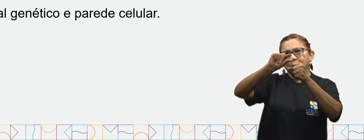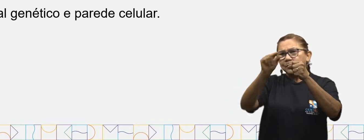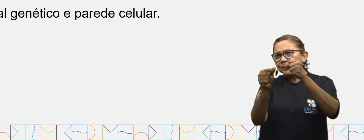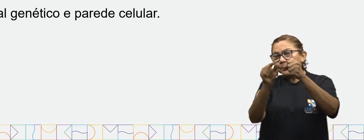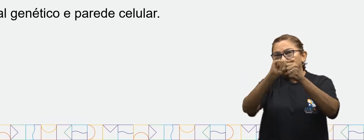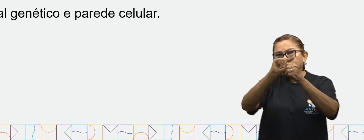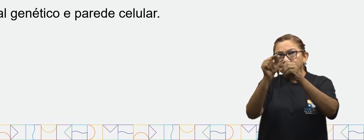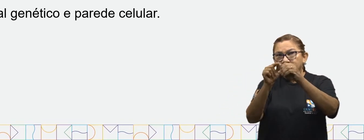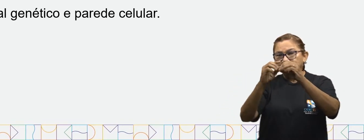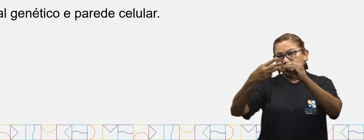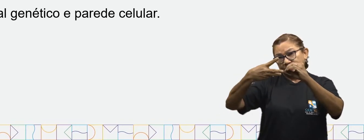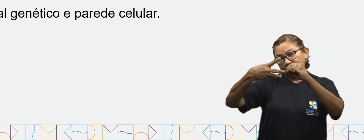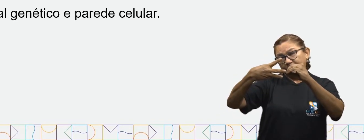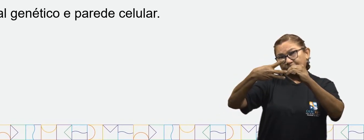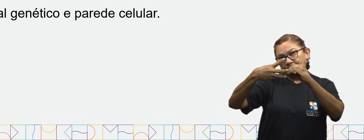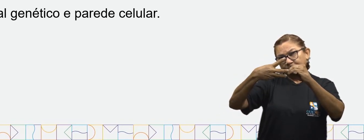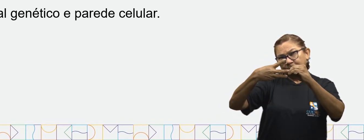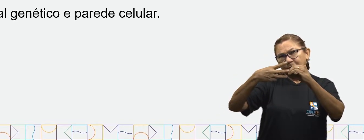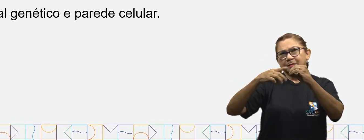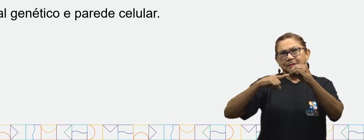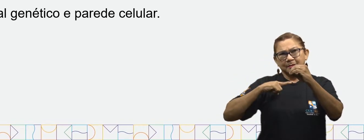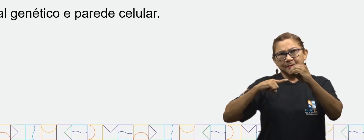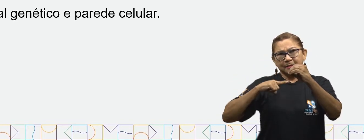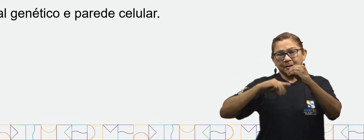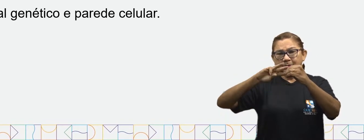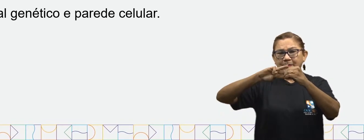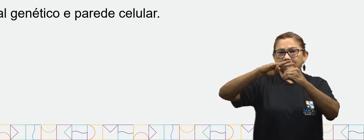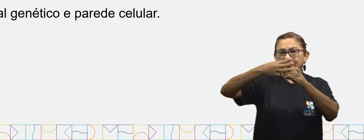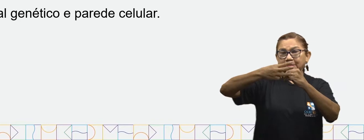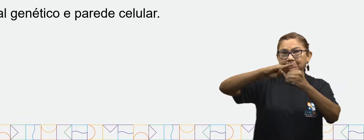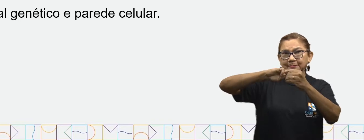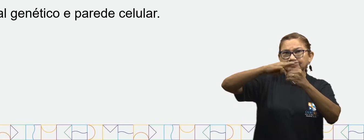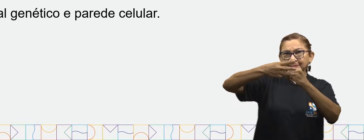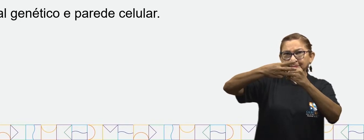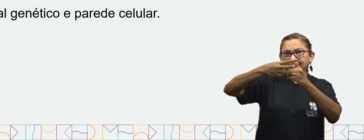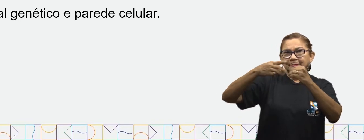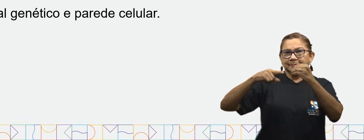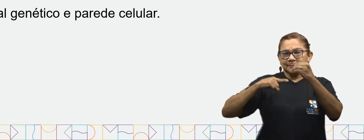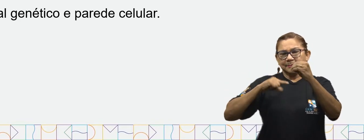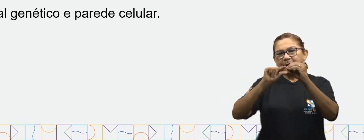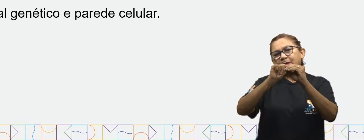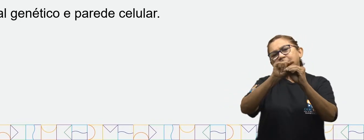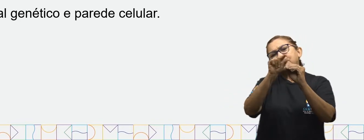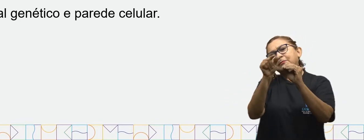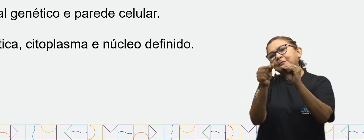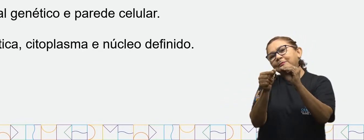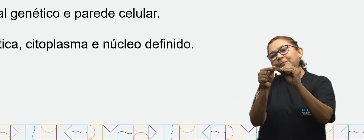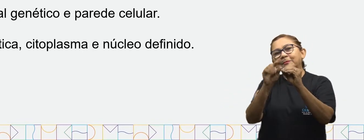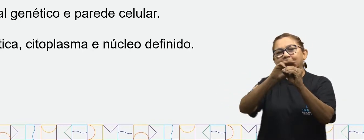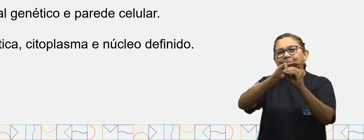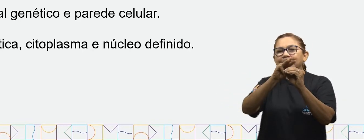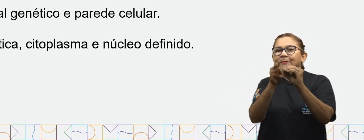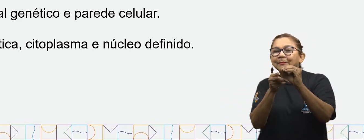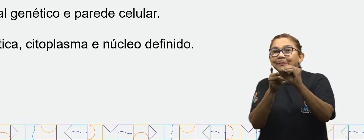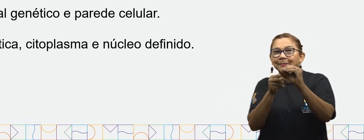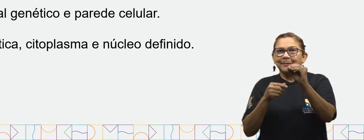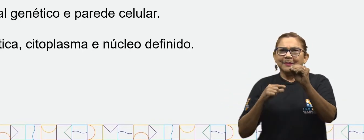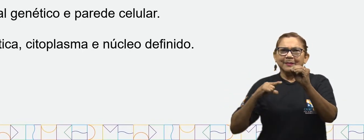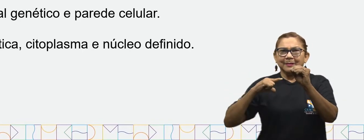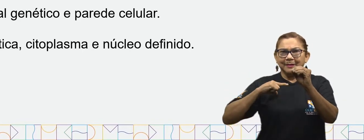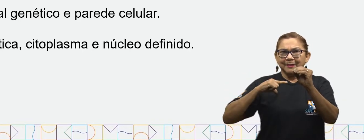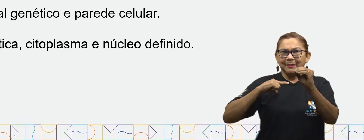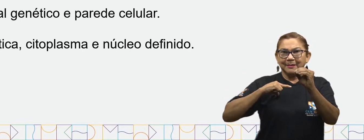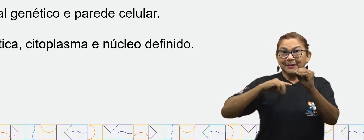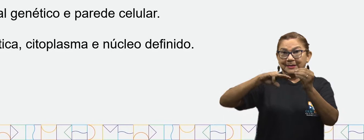e citoplasma. B, citoplasma, material genético e parede celular. Letra C,